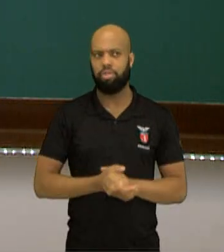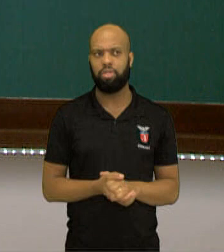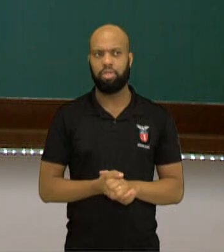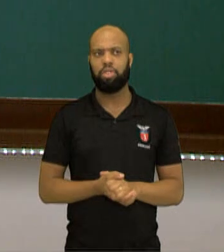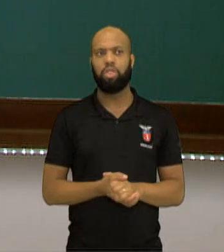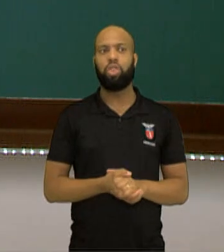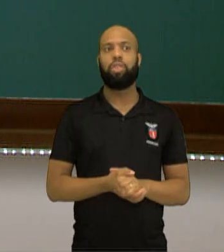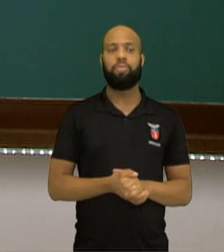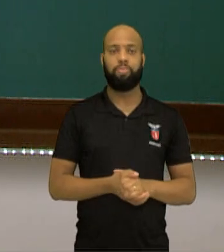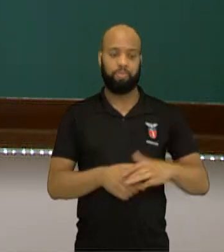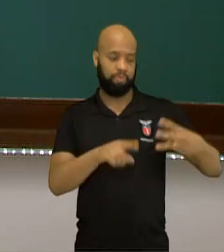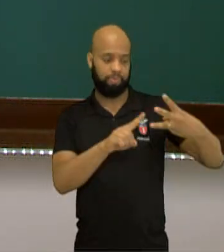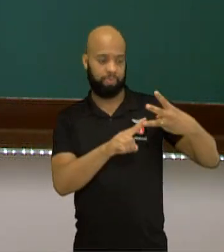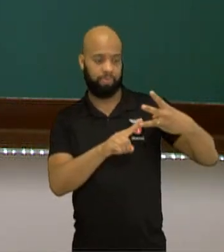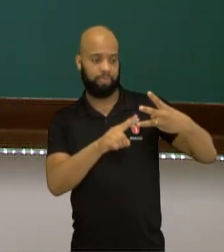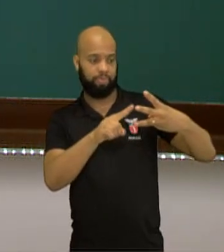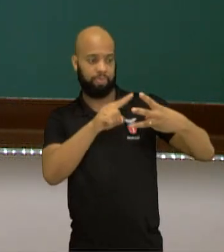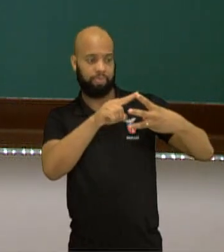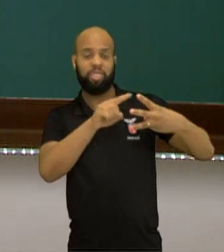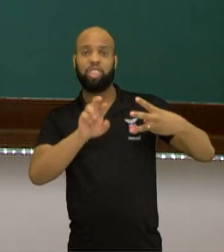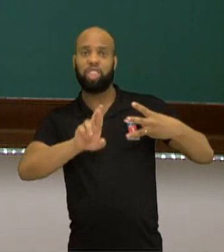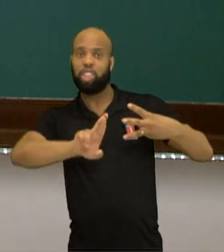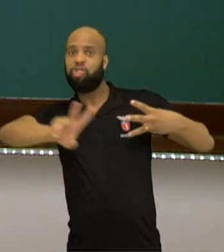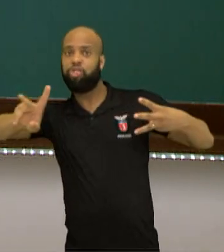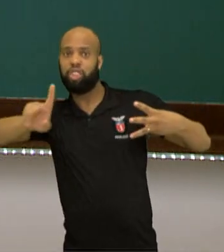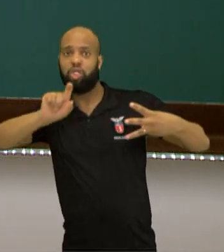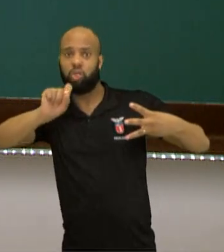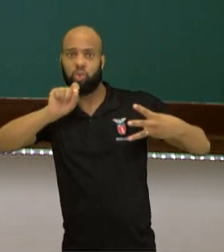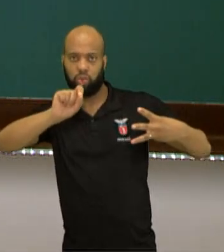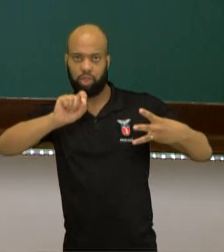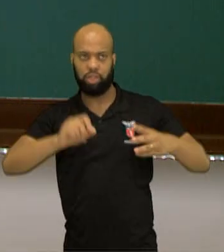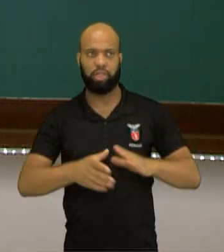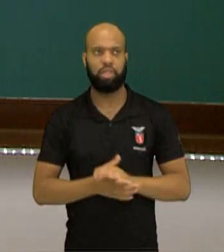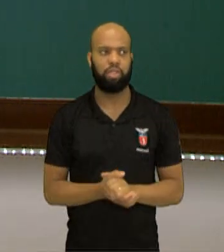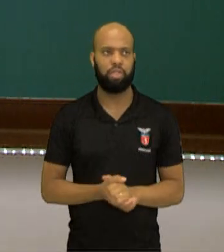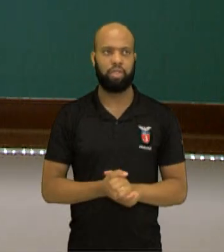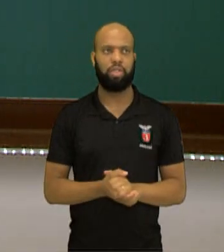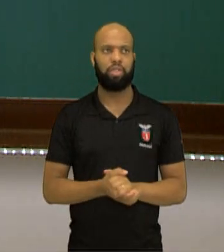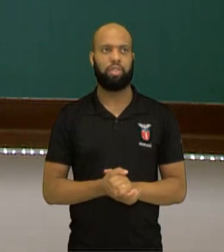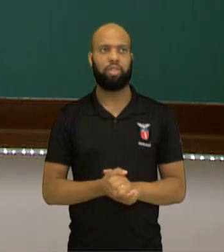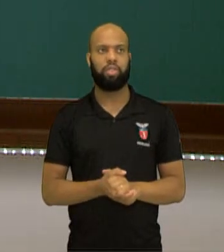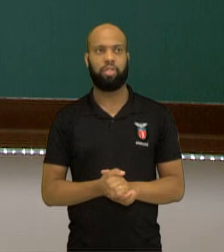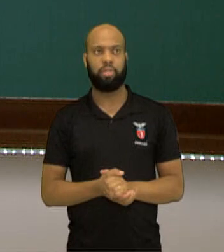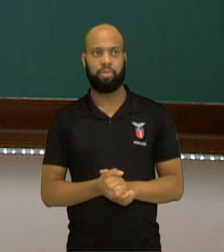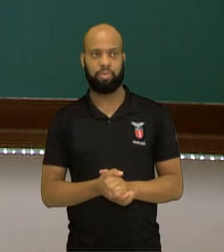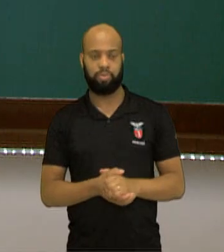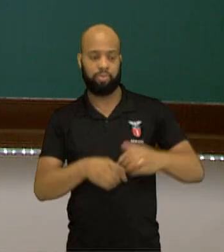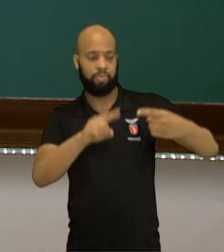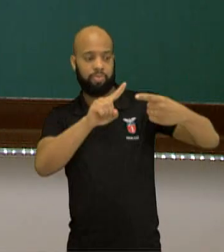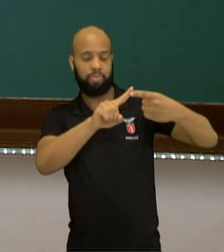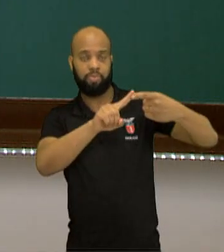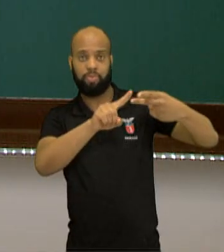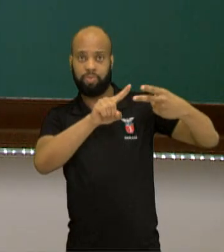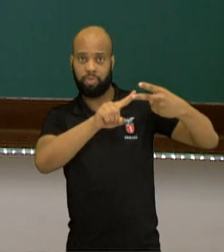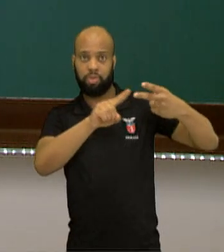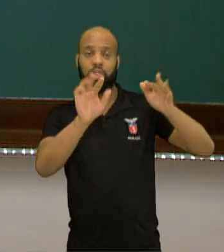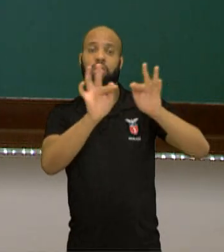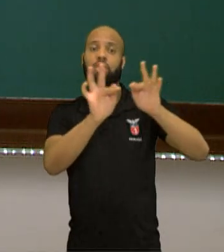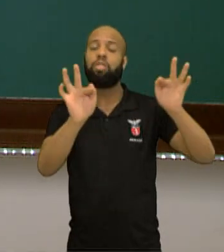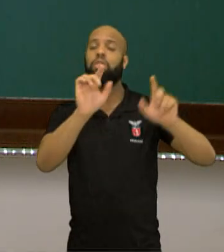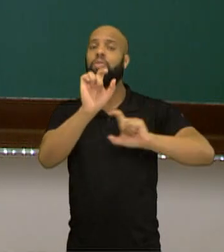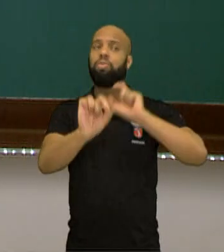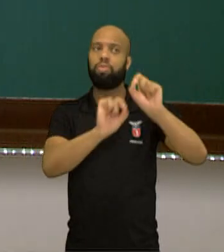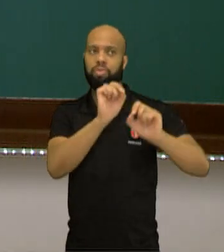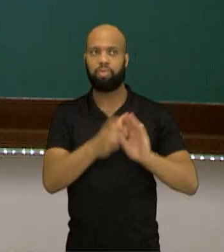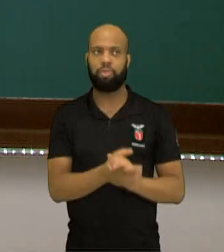que diferencia a última frase das anteriores? Então, essa é a questão. A primeira e a segunda frase, o que acontece?